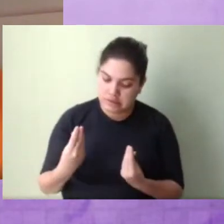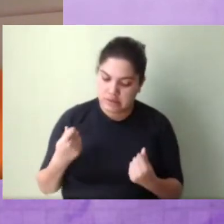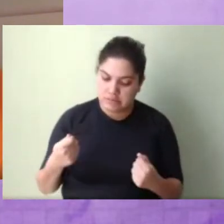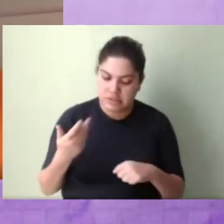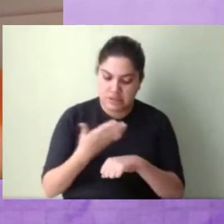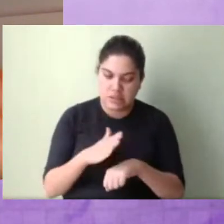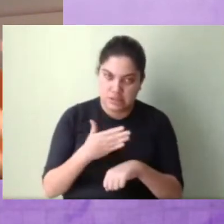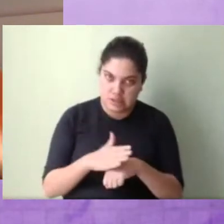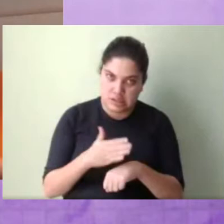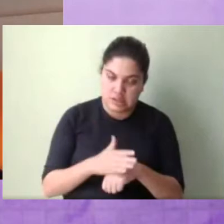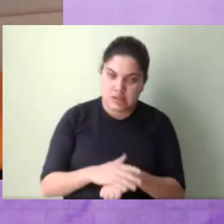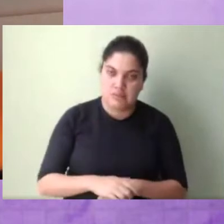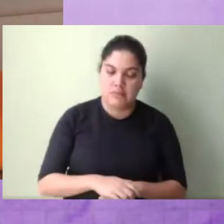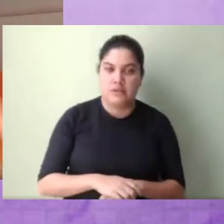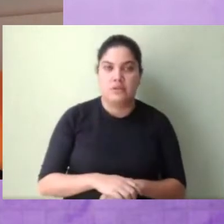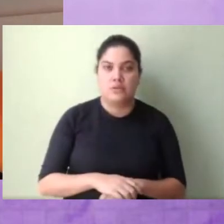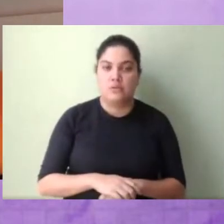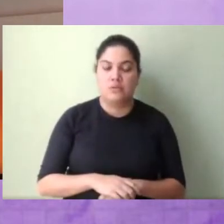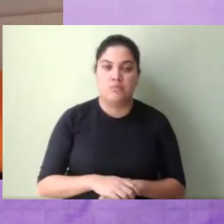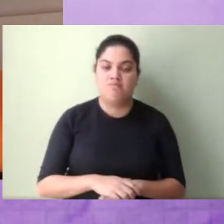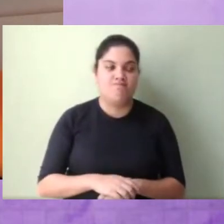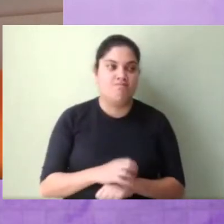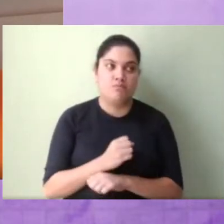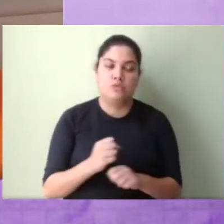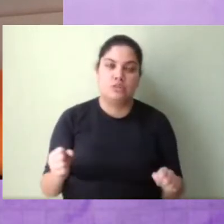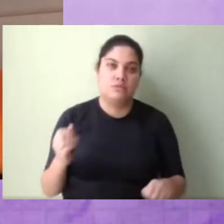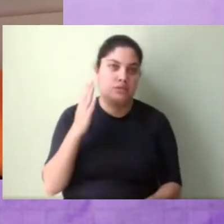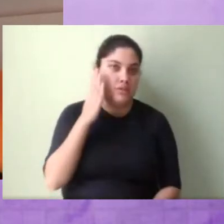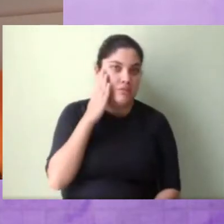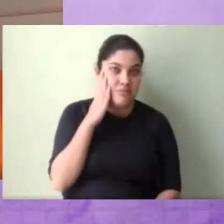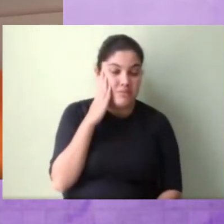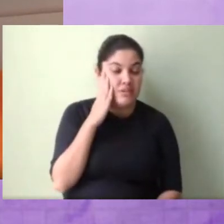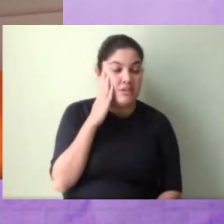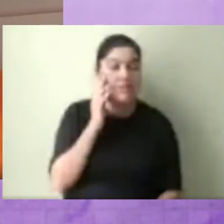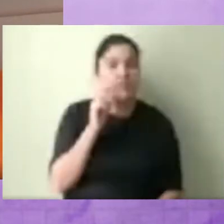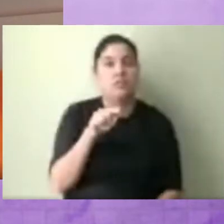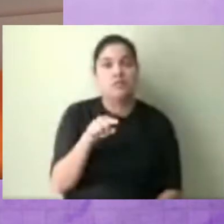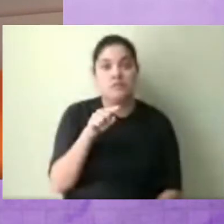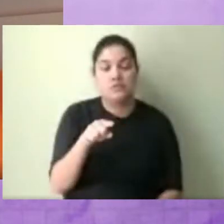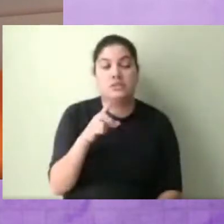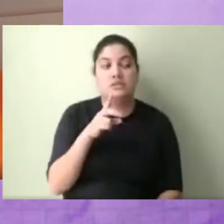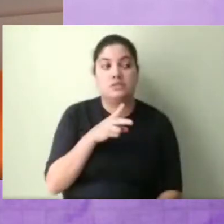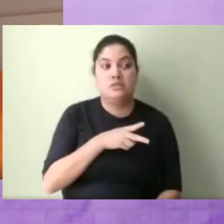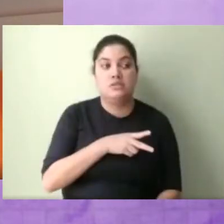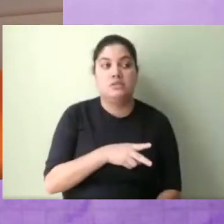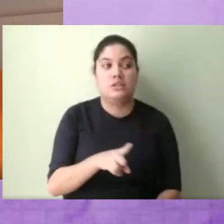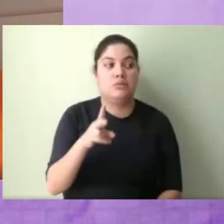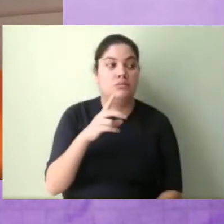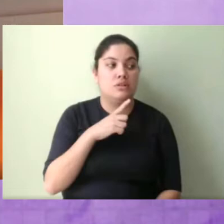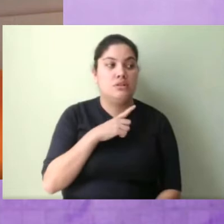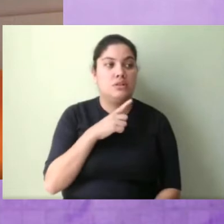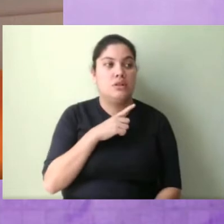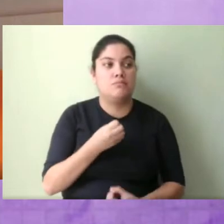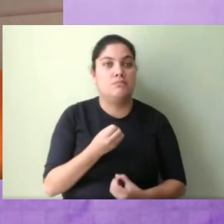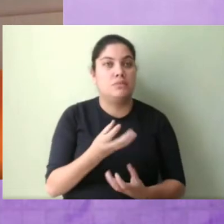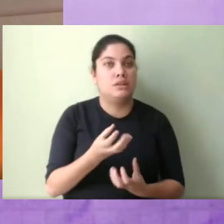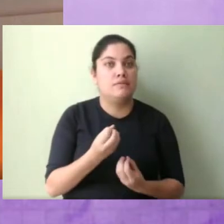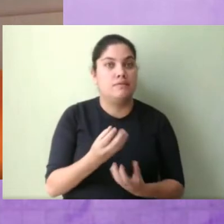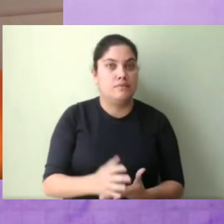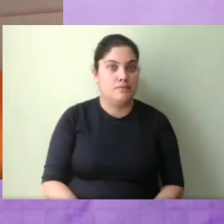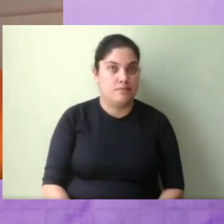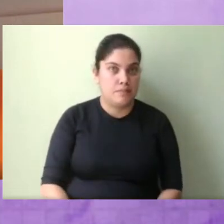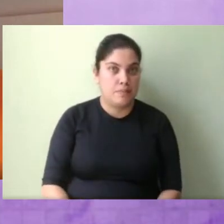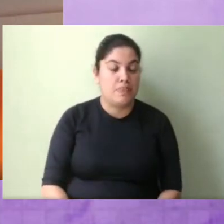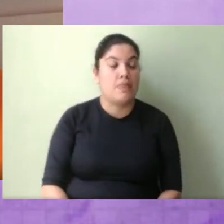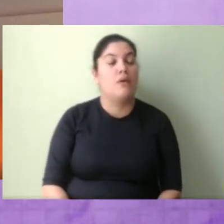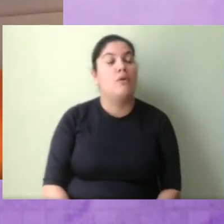lá naquela hora e perguntar e ver como é que foi e tal. Né? Mas aí vocês têm que ver se isso está dentro das possibilidades legais até de vocês, porque a gente